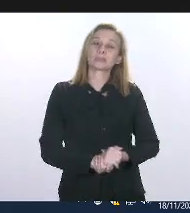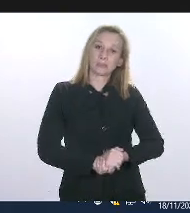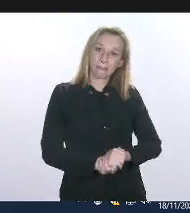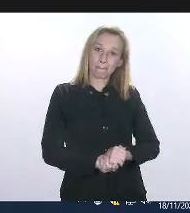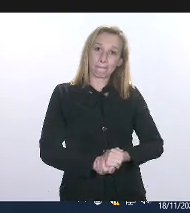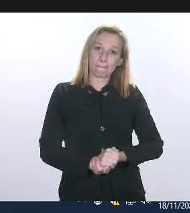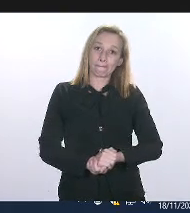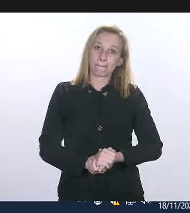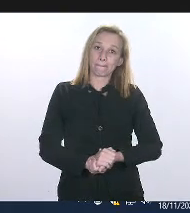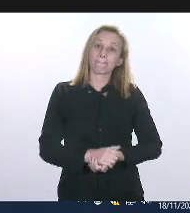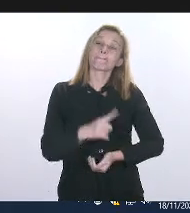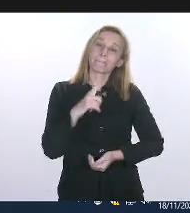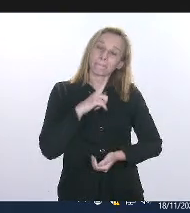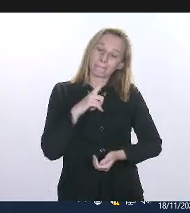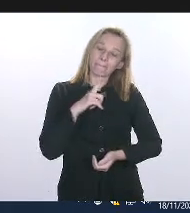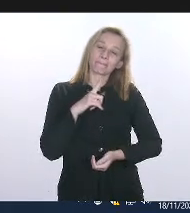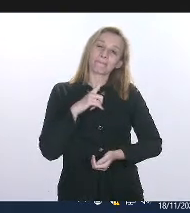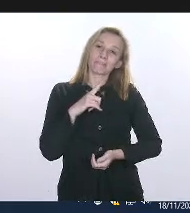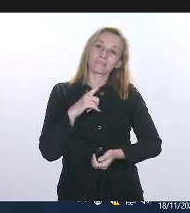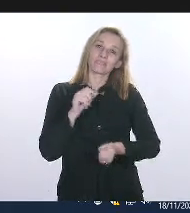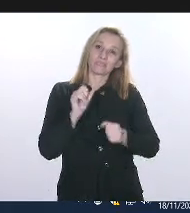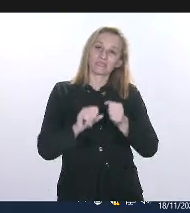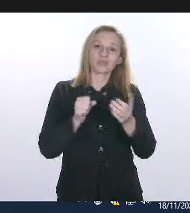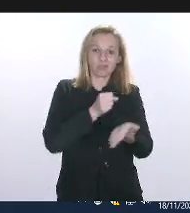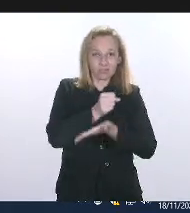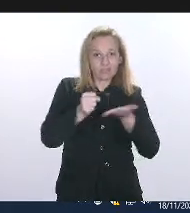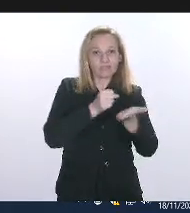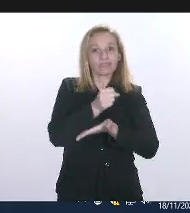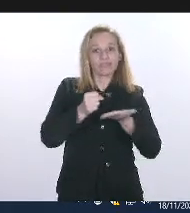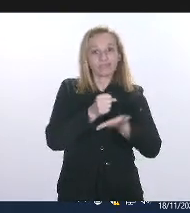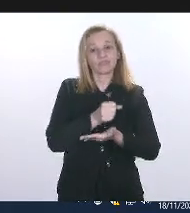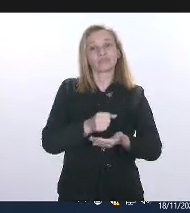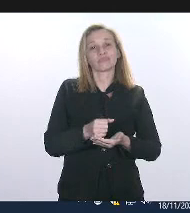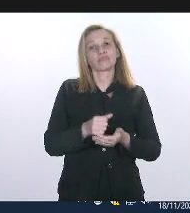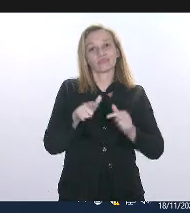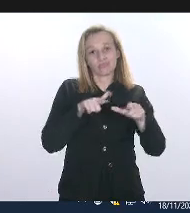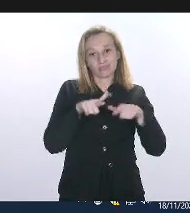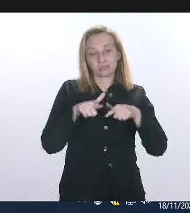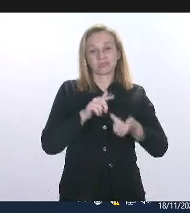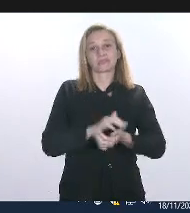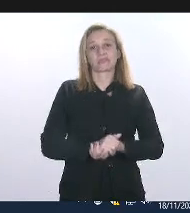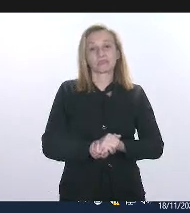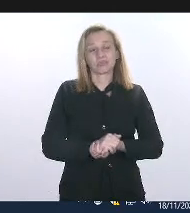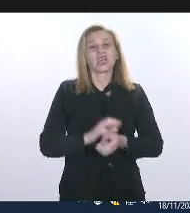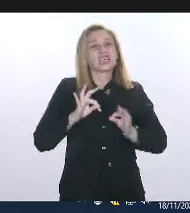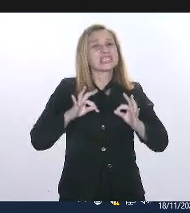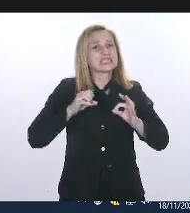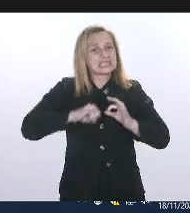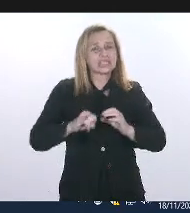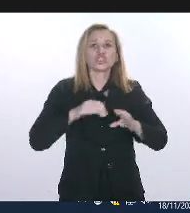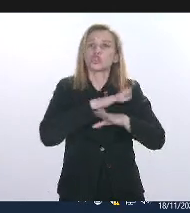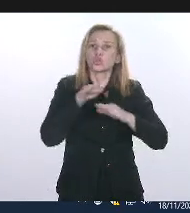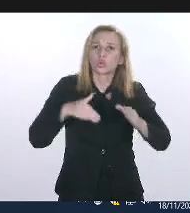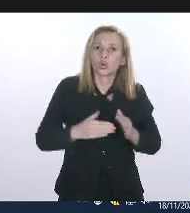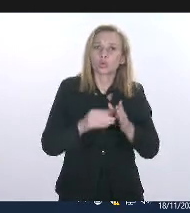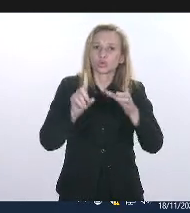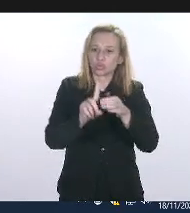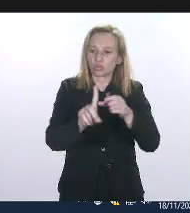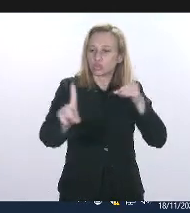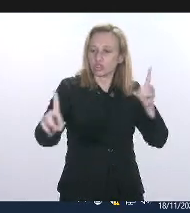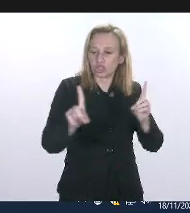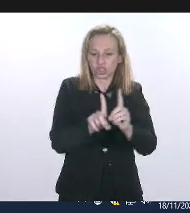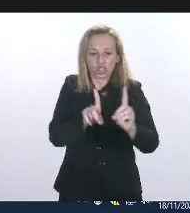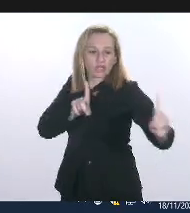sociais. Nós temos que fazer o básico, pessoal. Nós temos que fazer o nosso dever de casa. Se todo mundo aderir a um